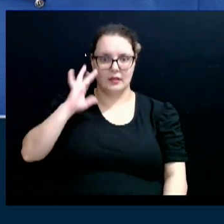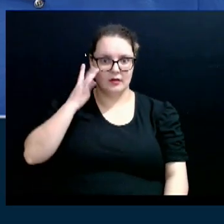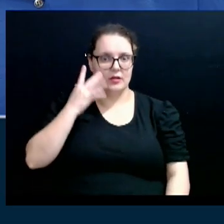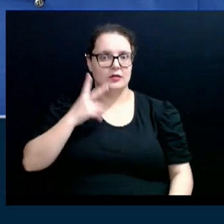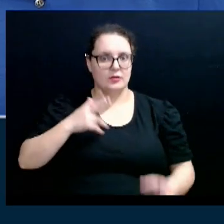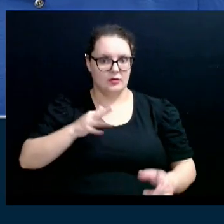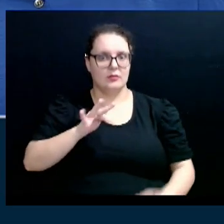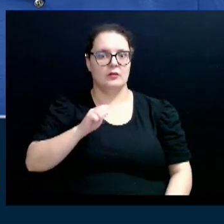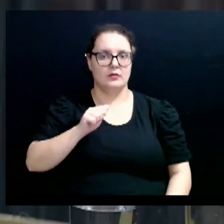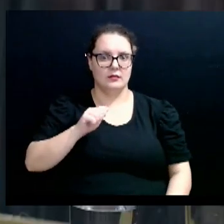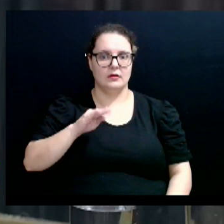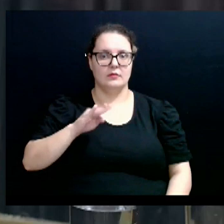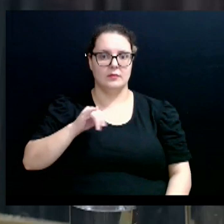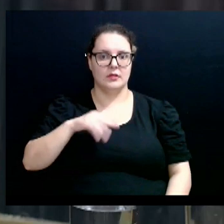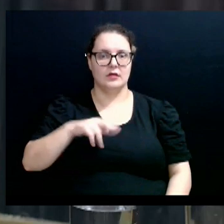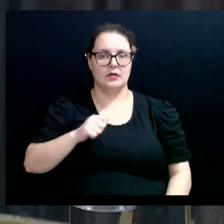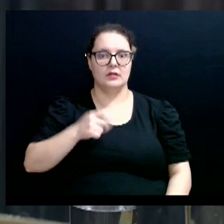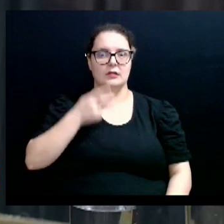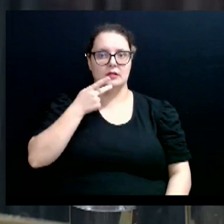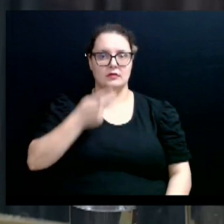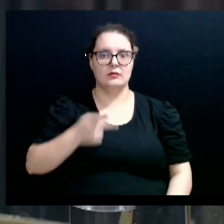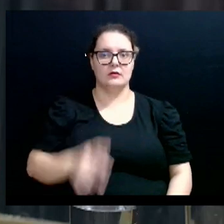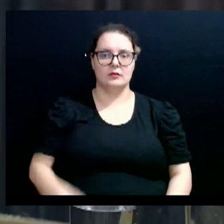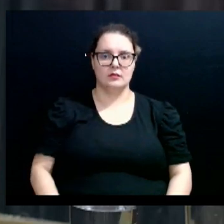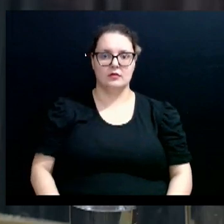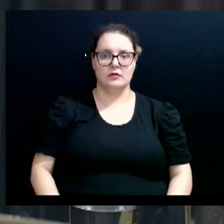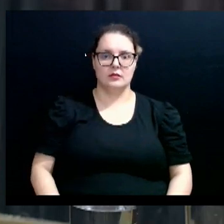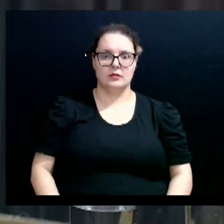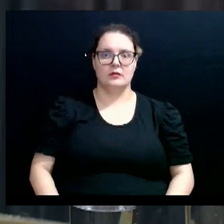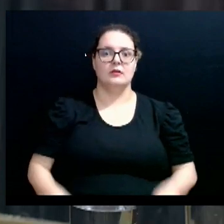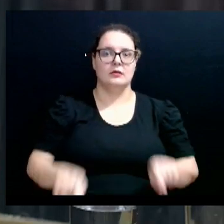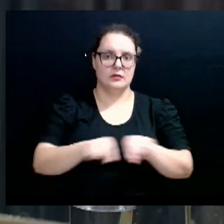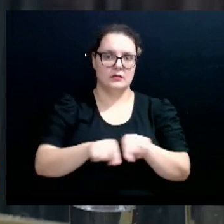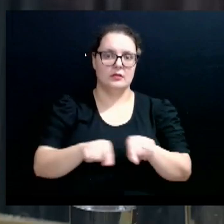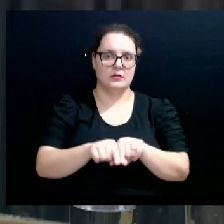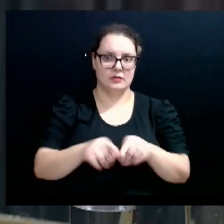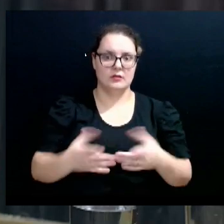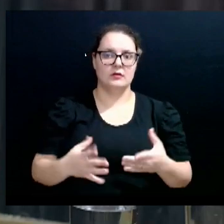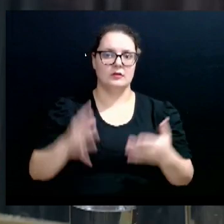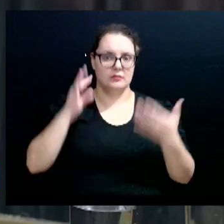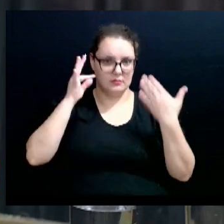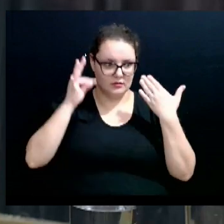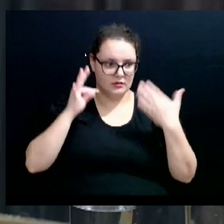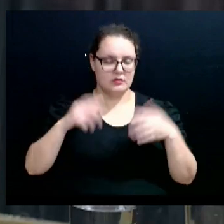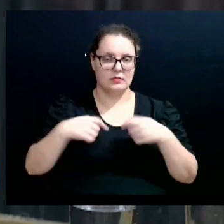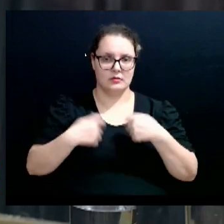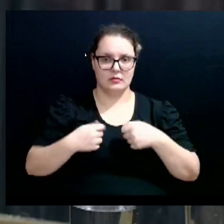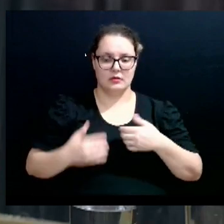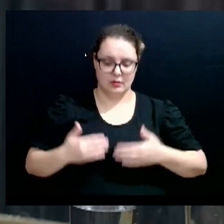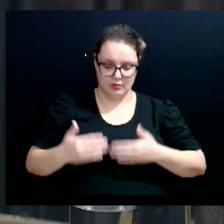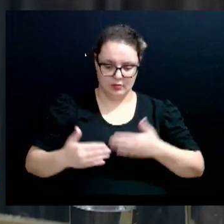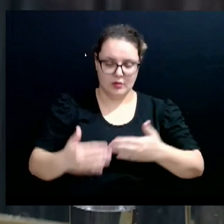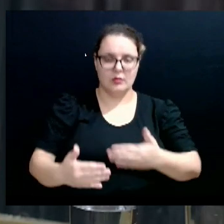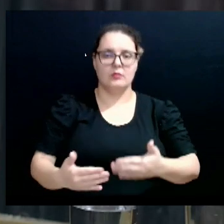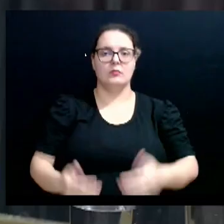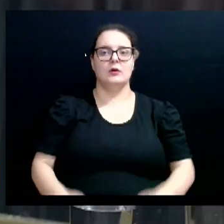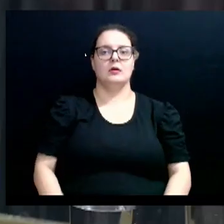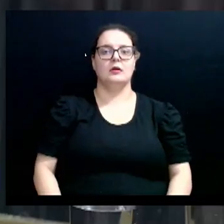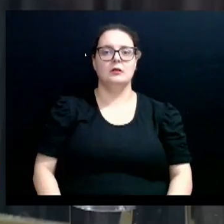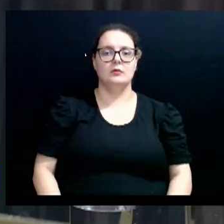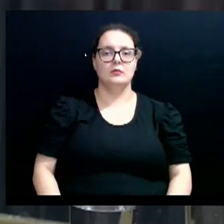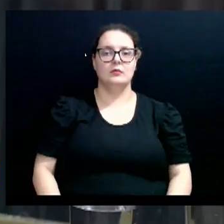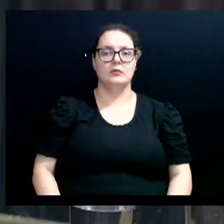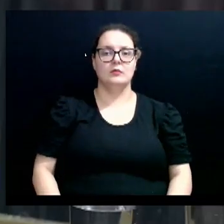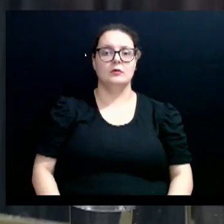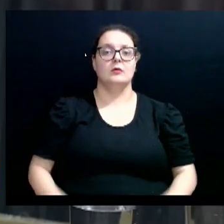Uhum. Também ele precisa de uma terapia, né? De um processo terapêutico para poder sair